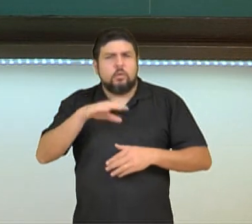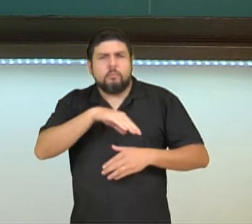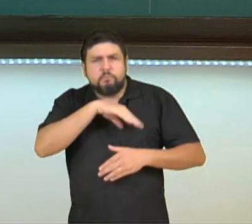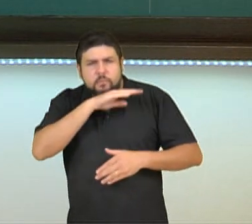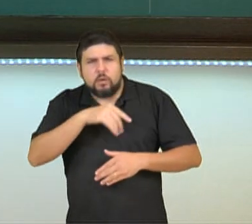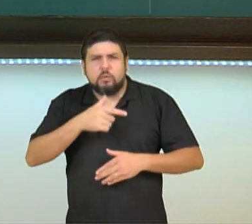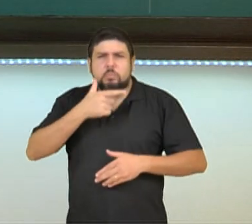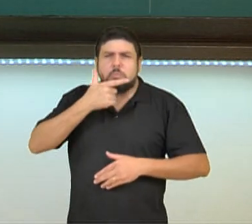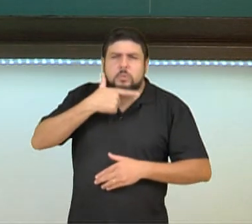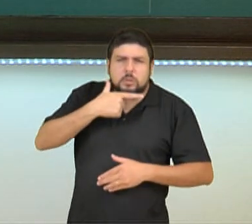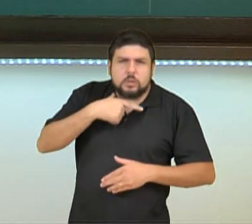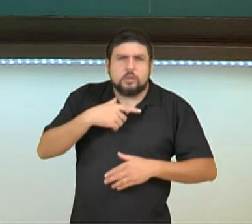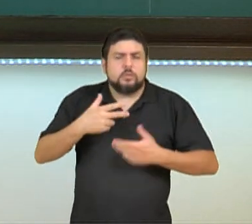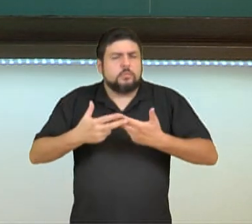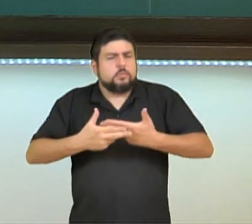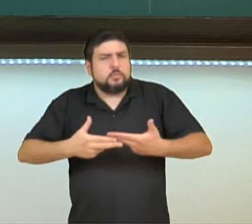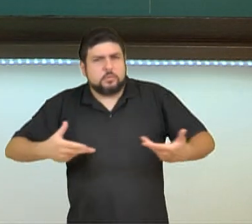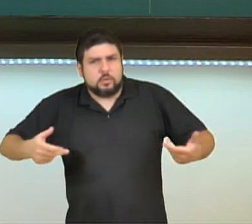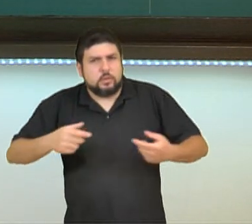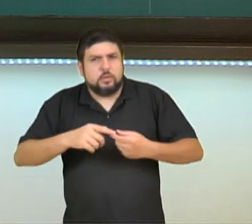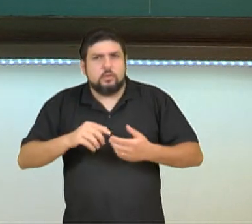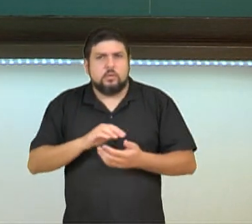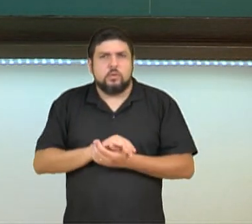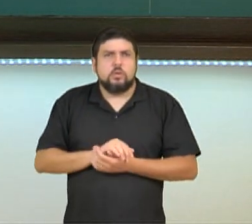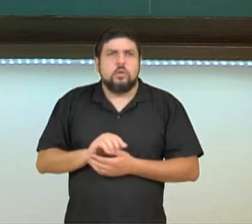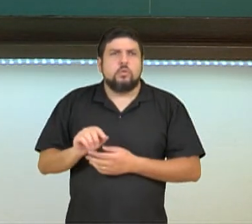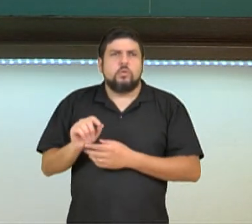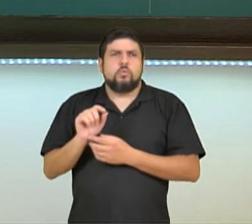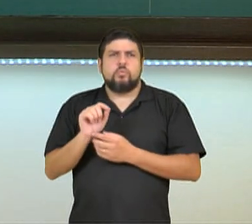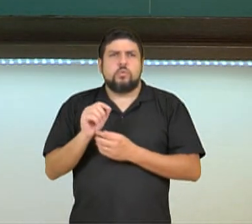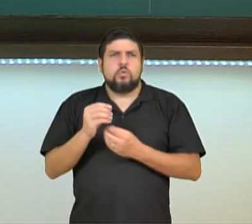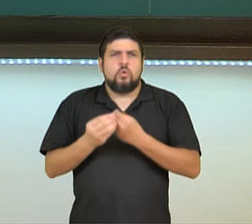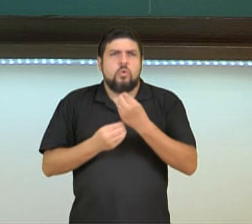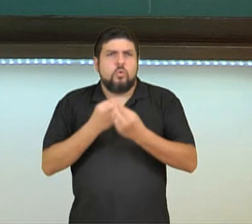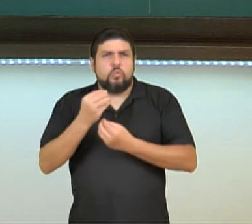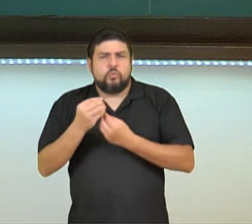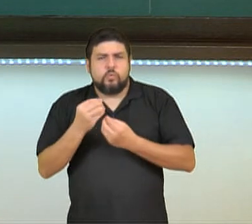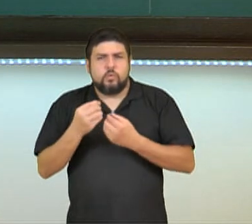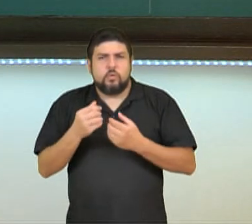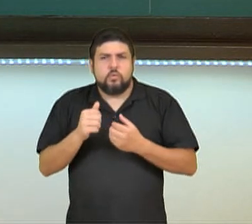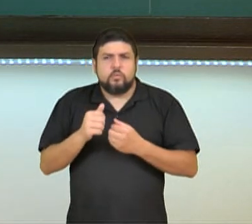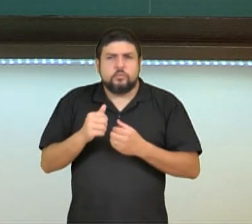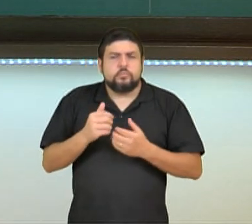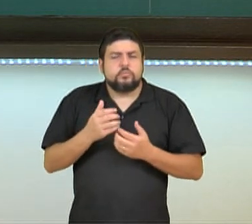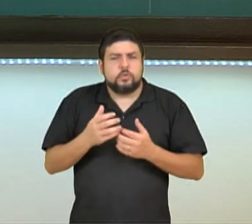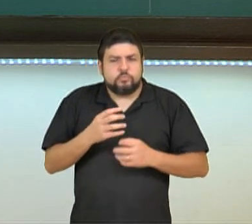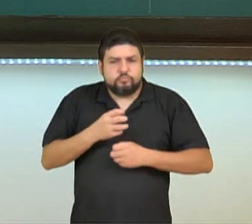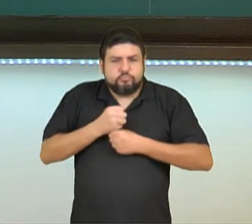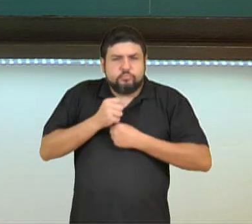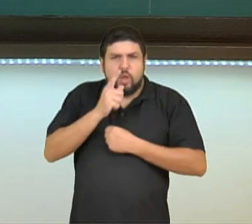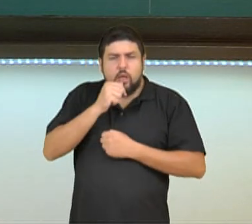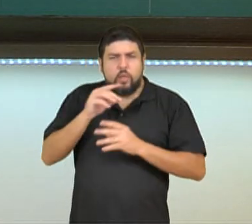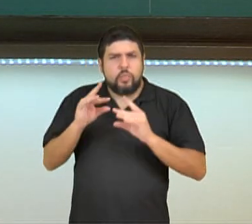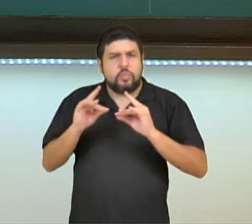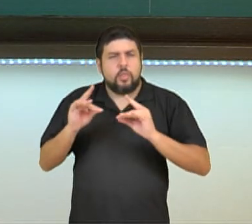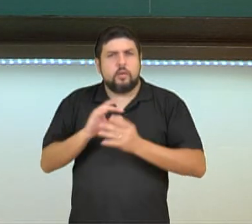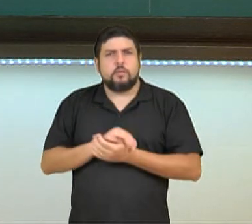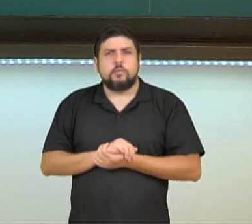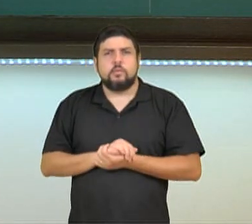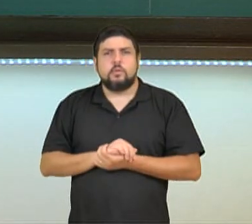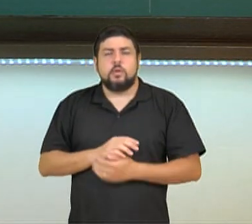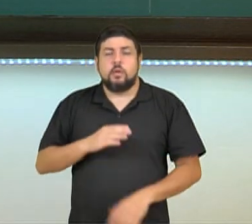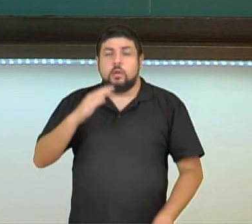vai acabar fazendo essa retenção maior de líquidos entre as nossas células. E,